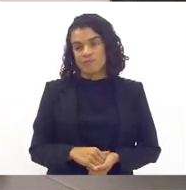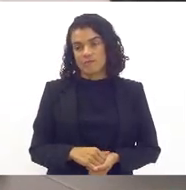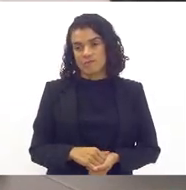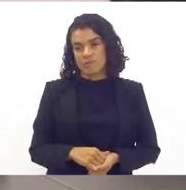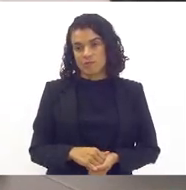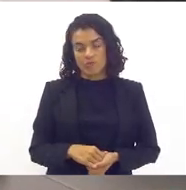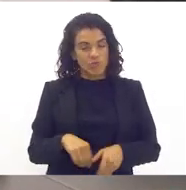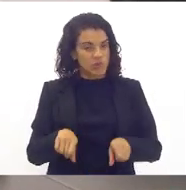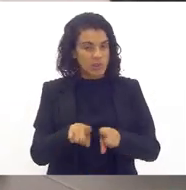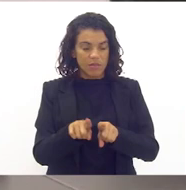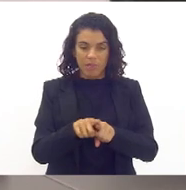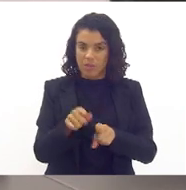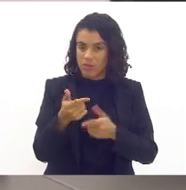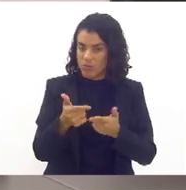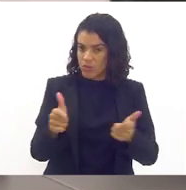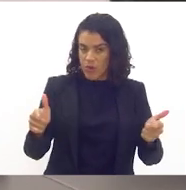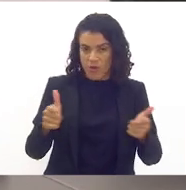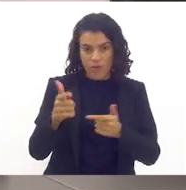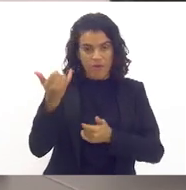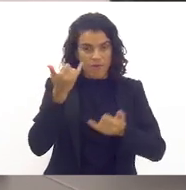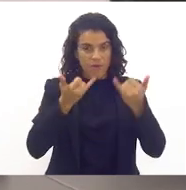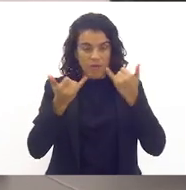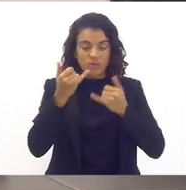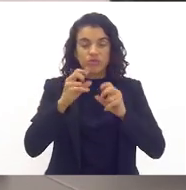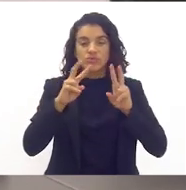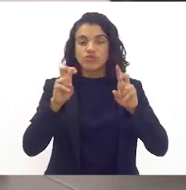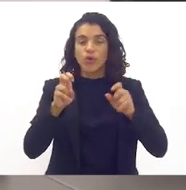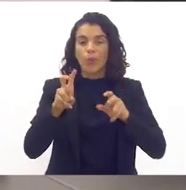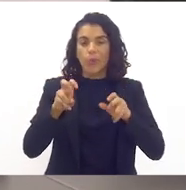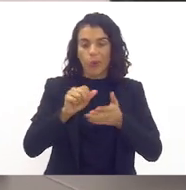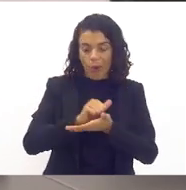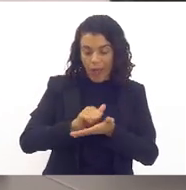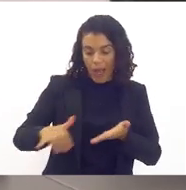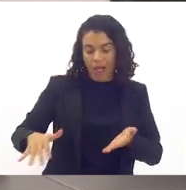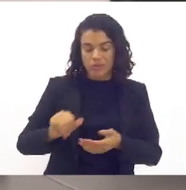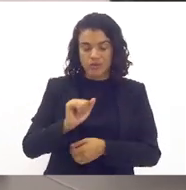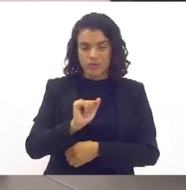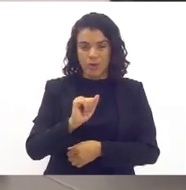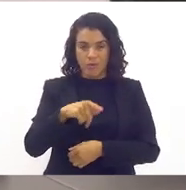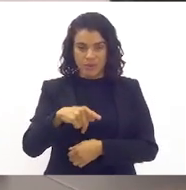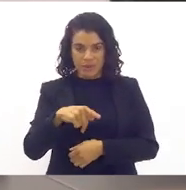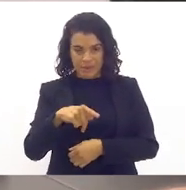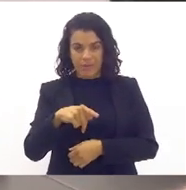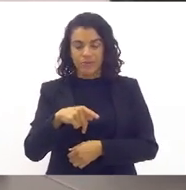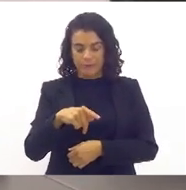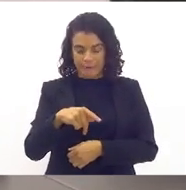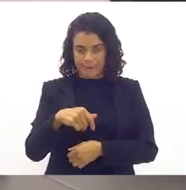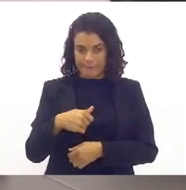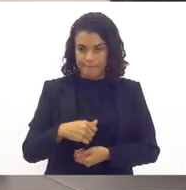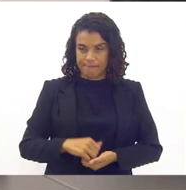Eu também não tenho a informação do Caixa do Rio Previdência no momento aqui. Então, o que eu notei para a gente poder complementar.